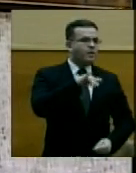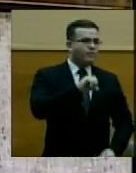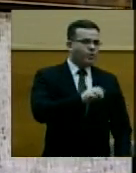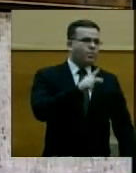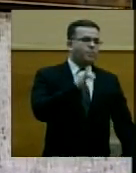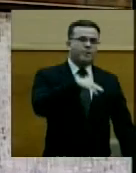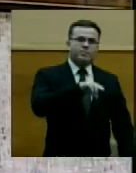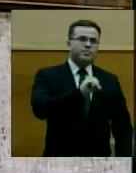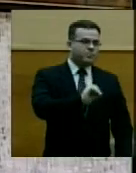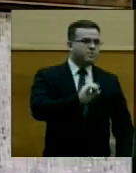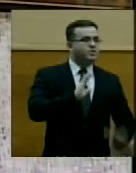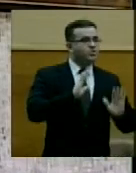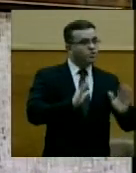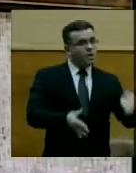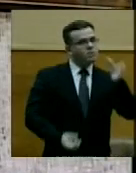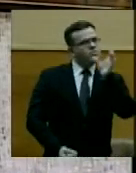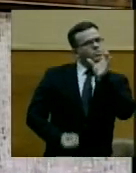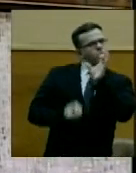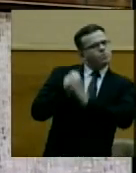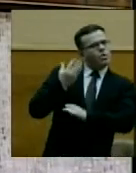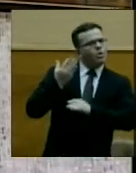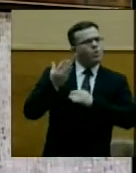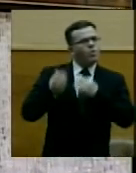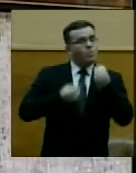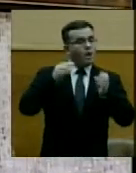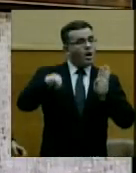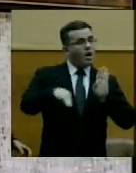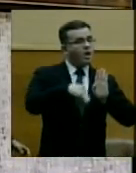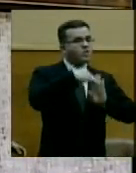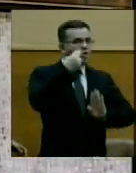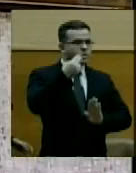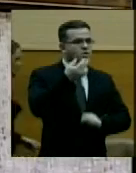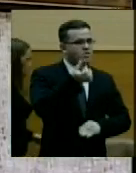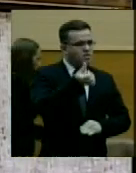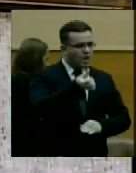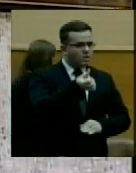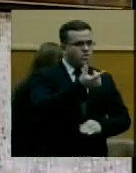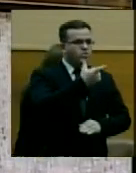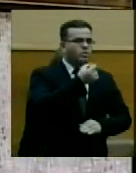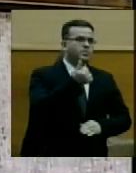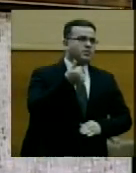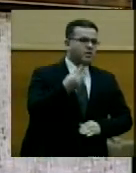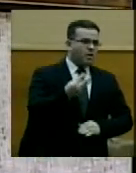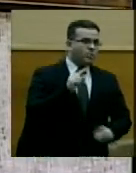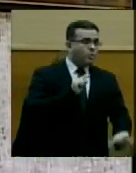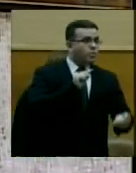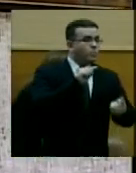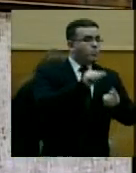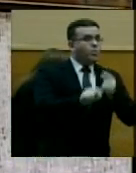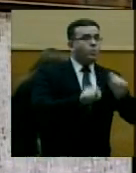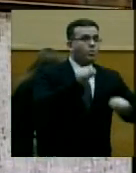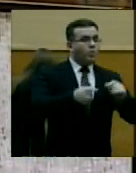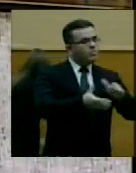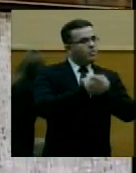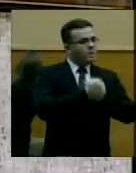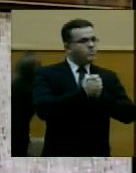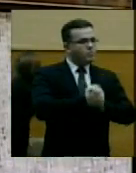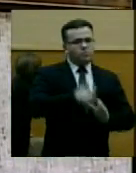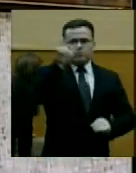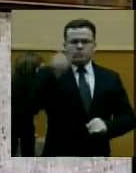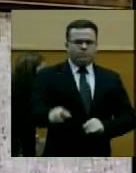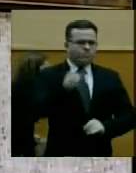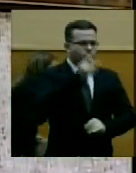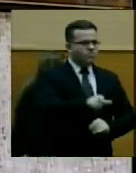A medalha foi criada através da Resolução número 6 de 2013, com o objetivo de homenagear aqueles